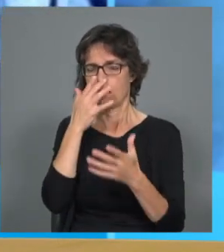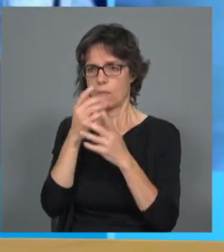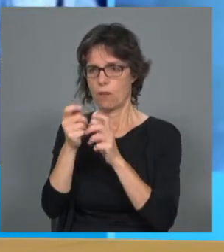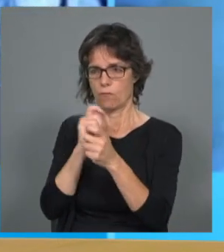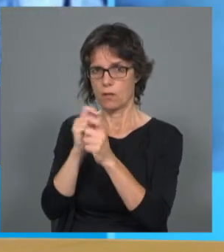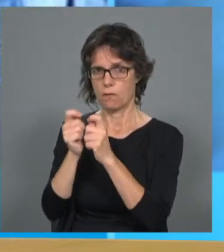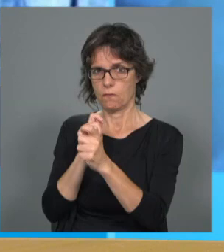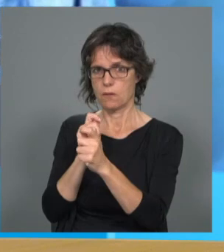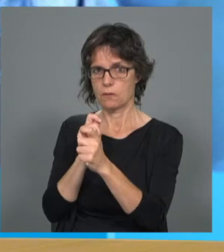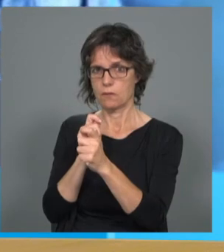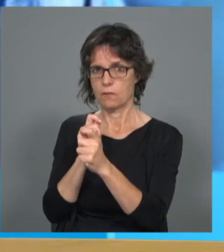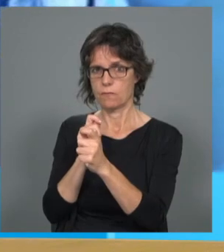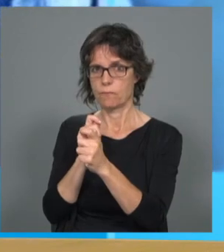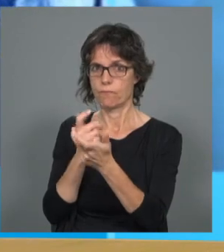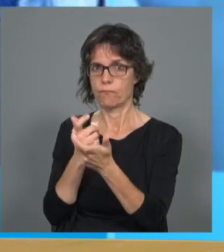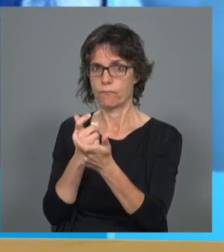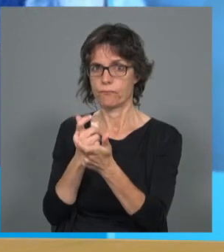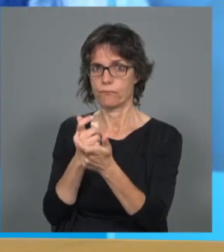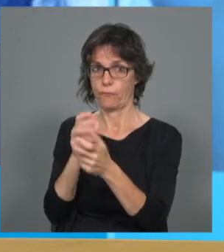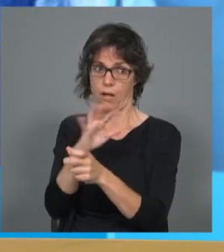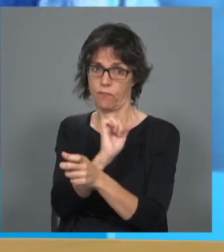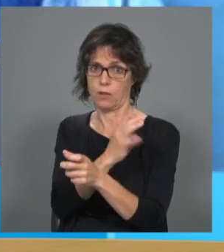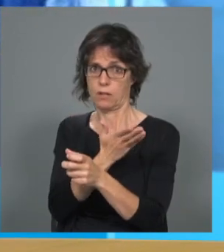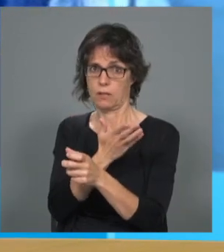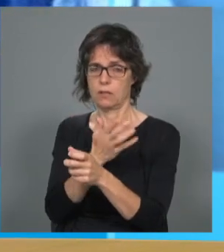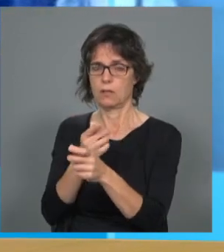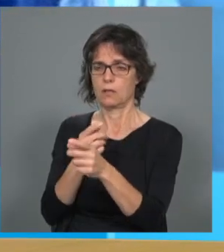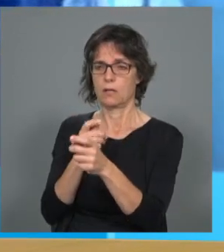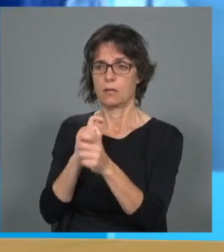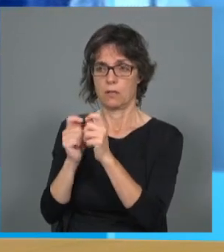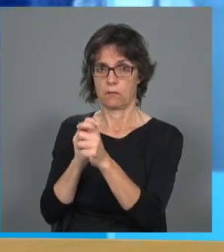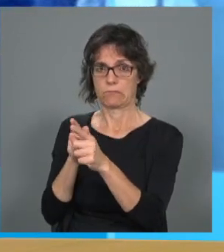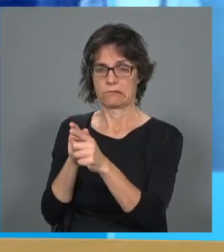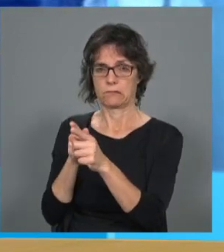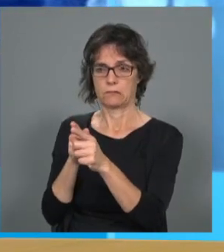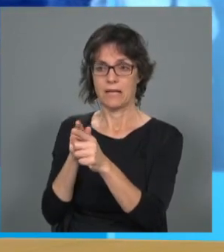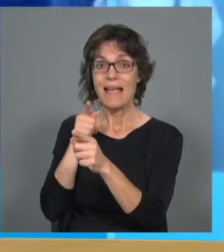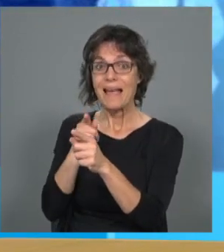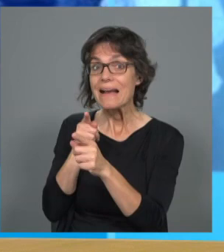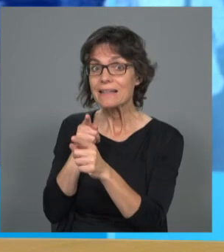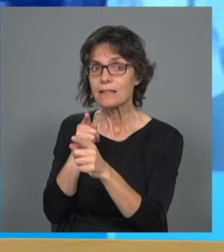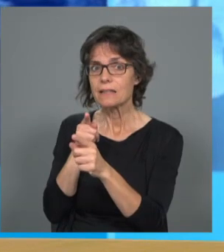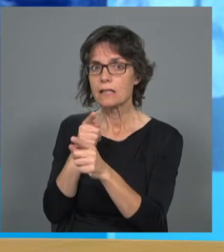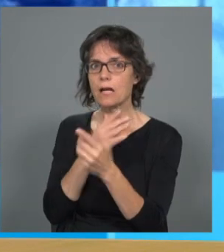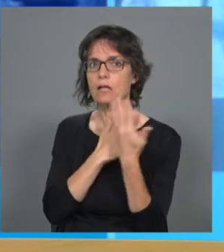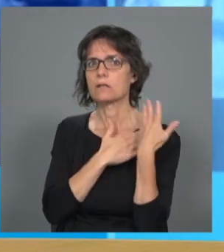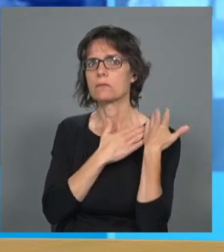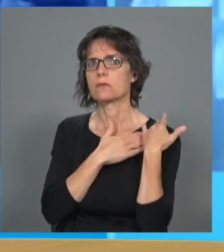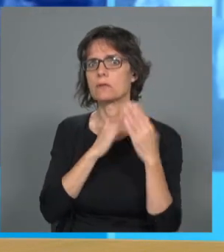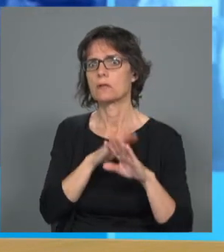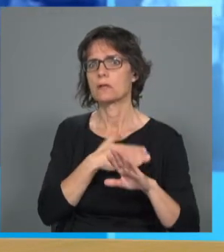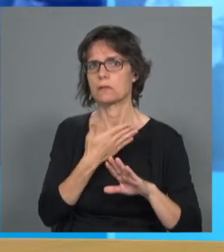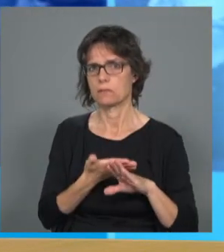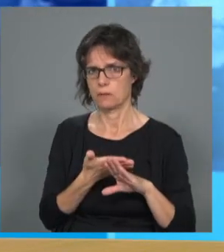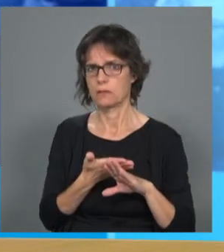dimensão da área do jornalismo, da área da comunicação, tem uma dupla ou tripla responsabilidade em cima